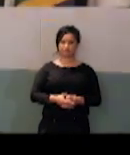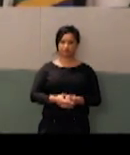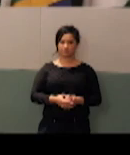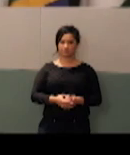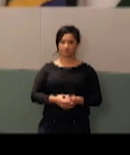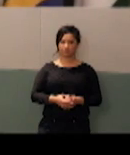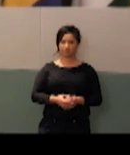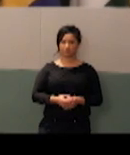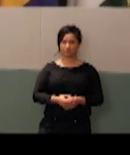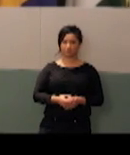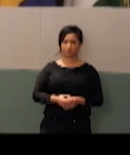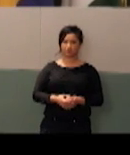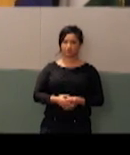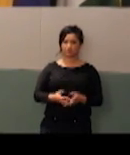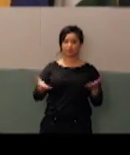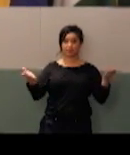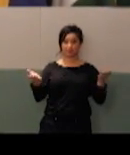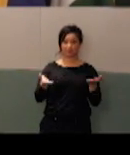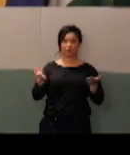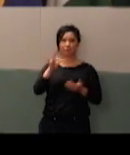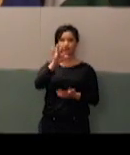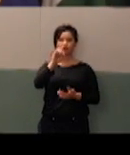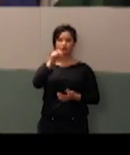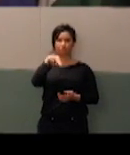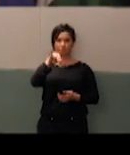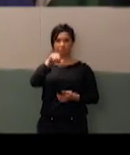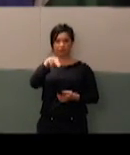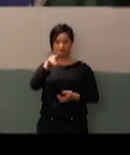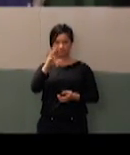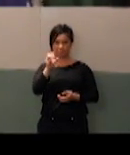Segundo comentarista, por favor, Toninho, do PSOL.